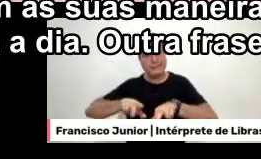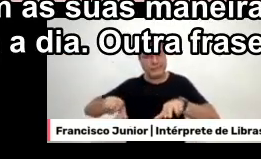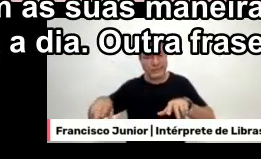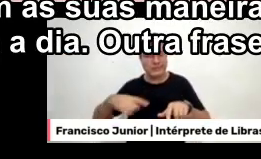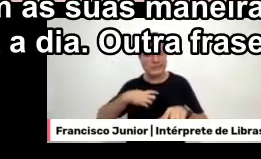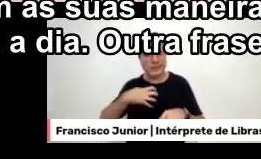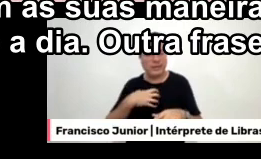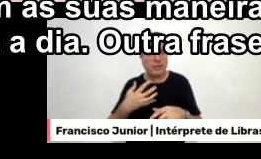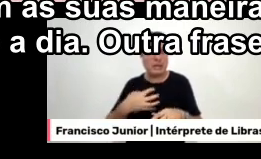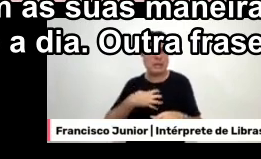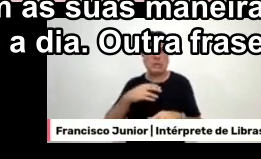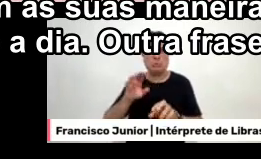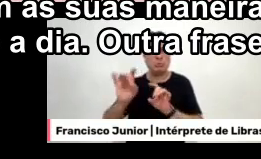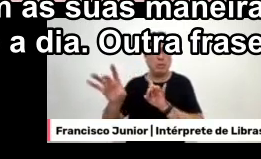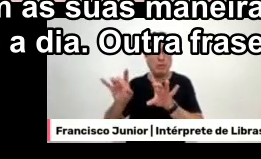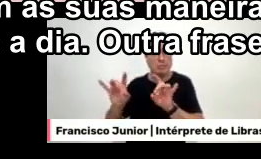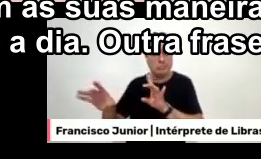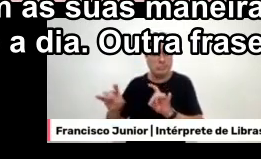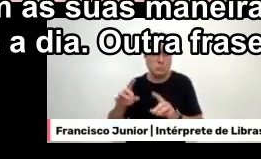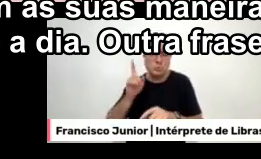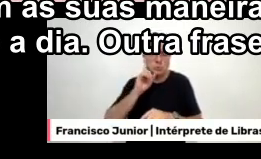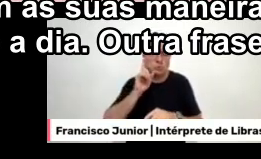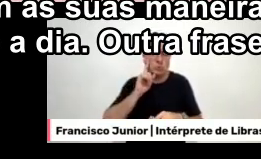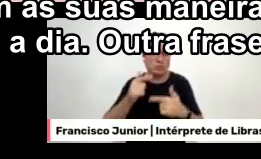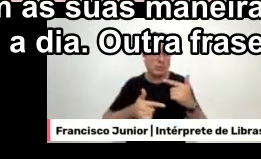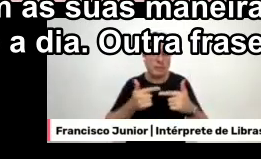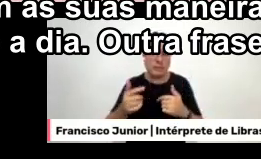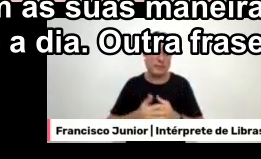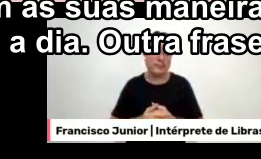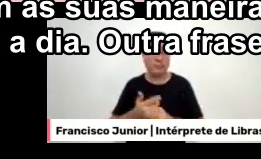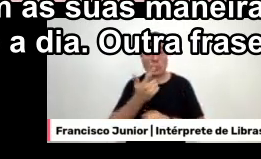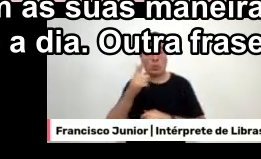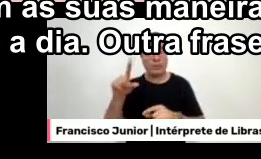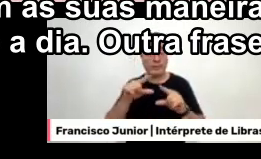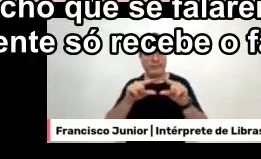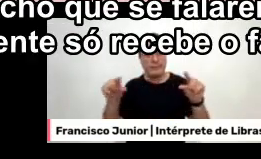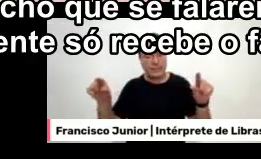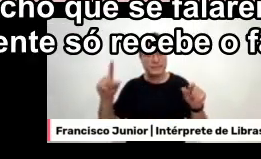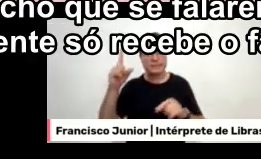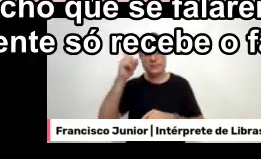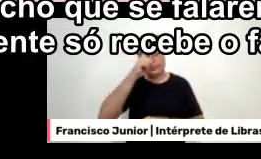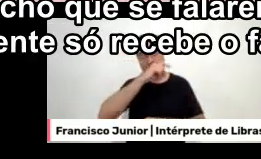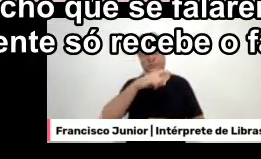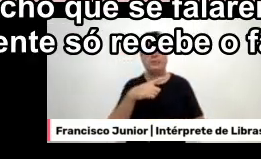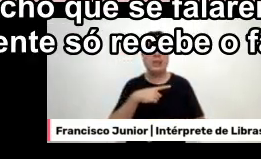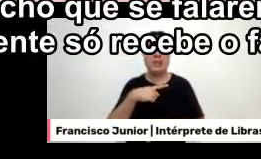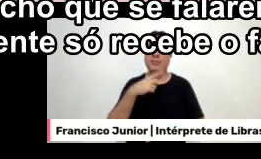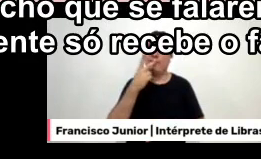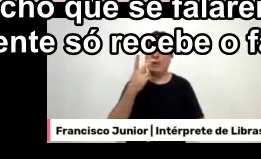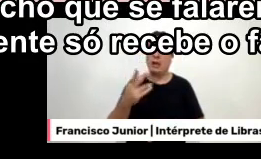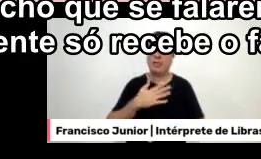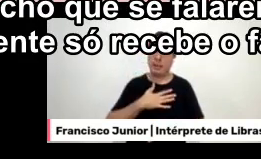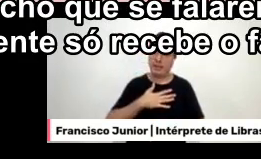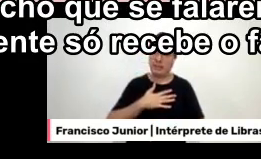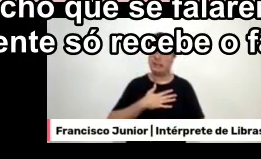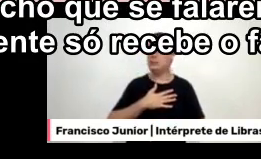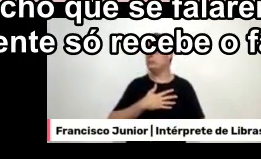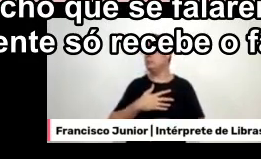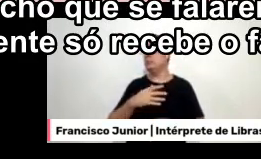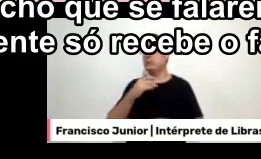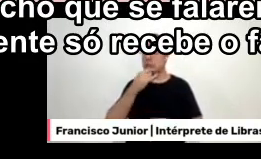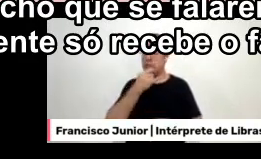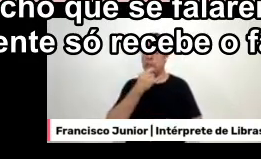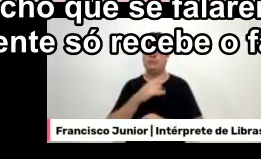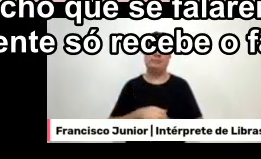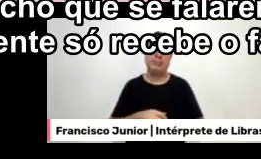de realizar as atividades do dia a dia. Outra frase também que é bem difícil, que eu acho que se falarem para mim eu vou ficar muito triste,